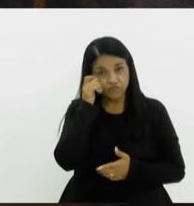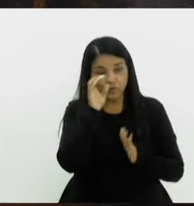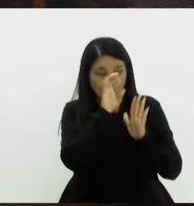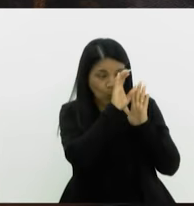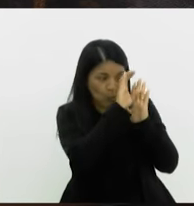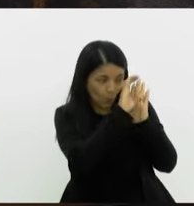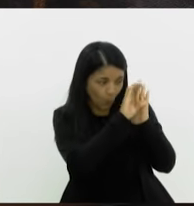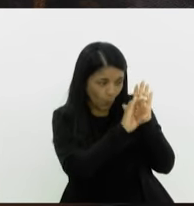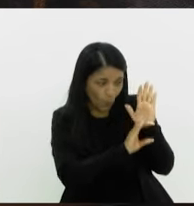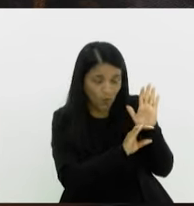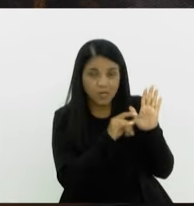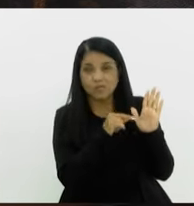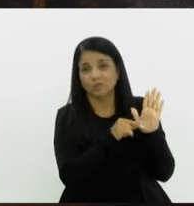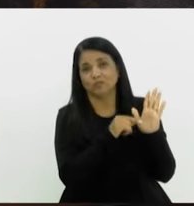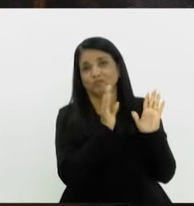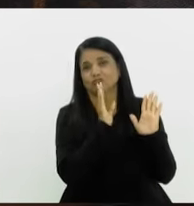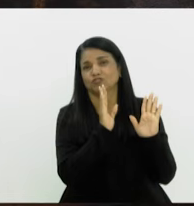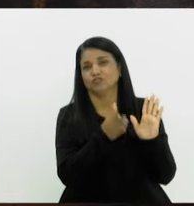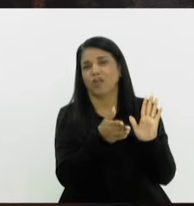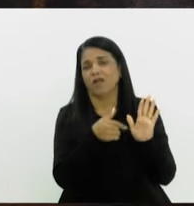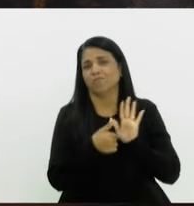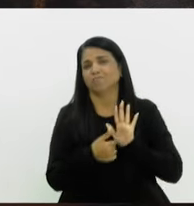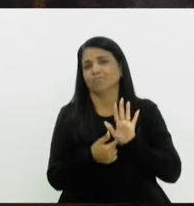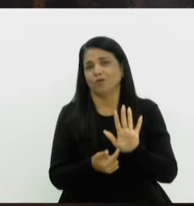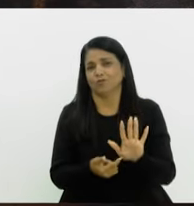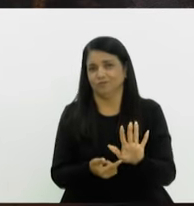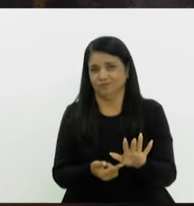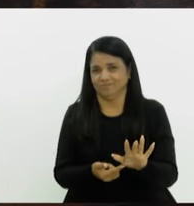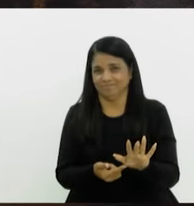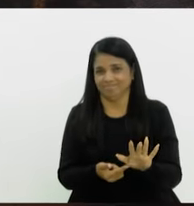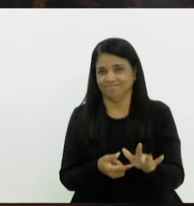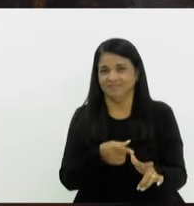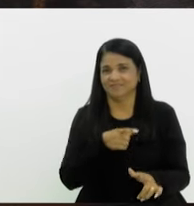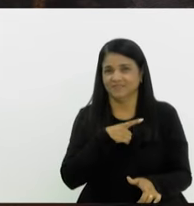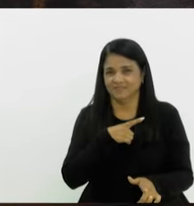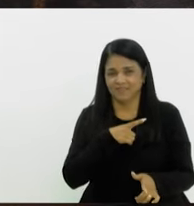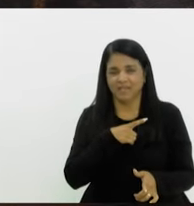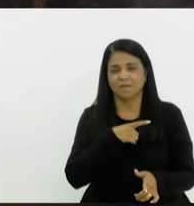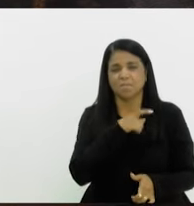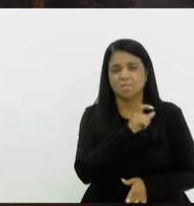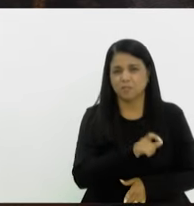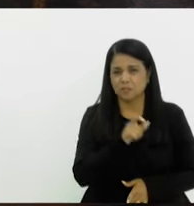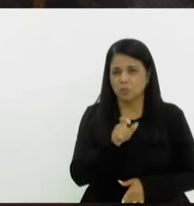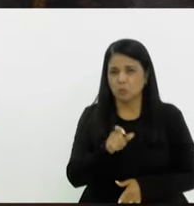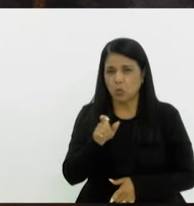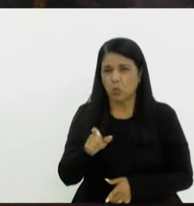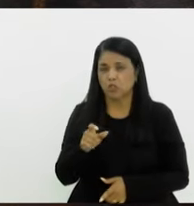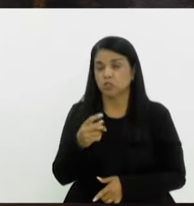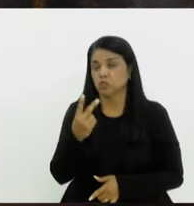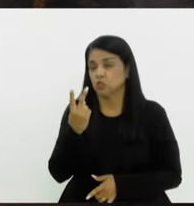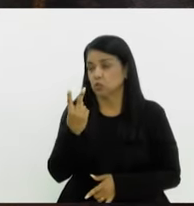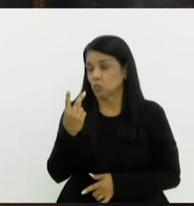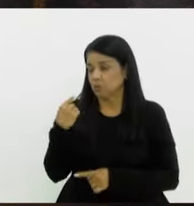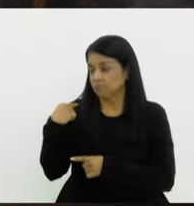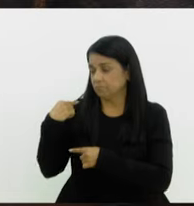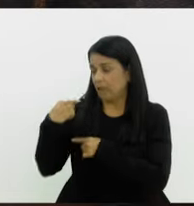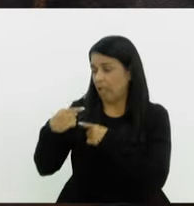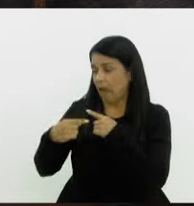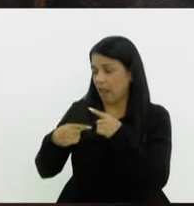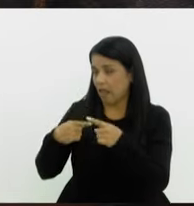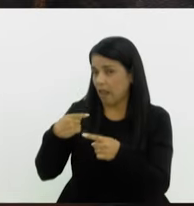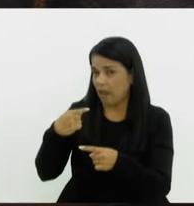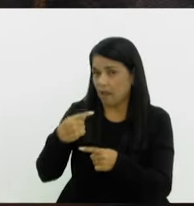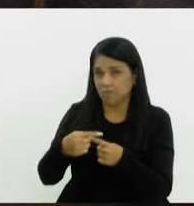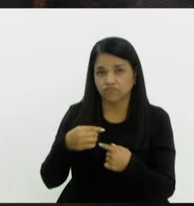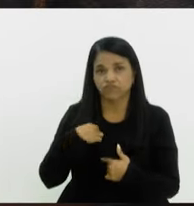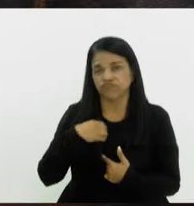dela já se já fala por si né Tem muita gente que vai passar sei lá umas duas gerações aí não vai ter o metade do